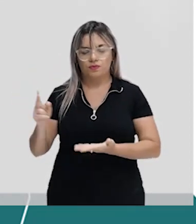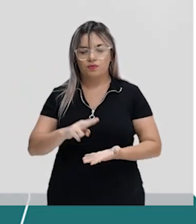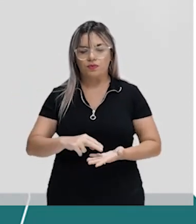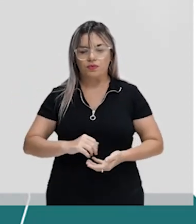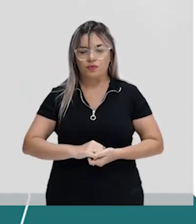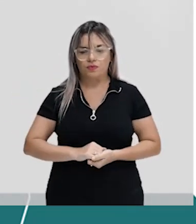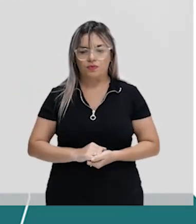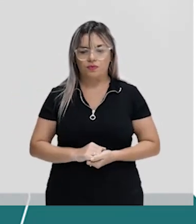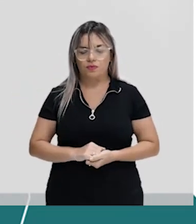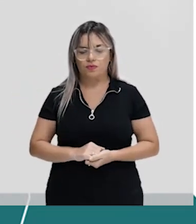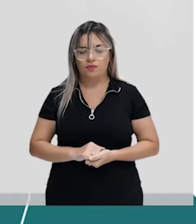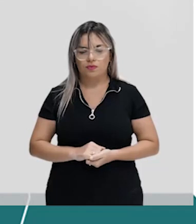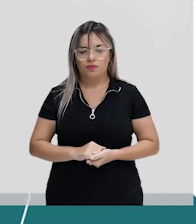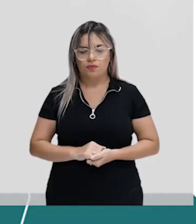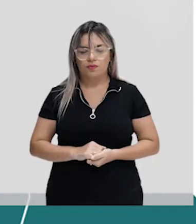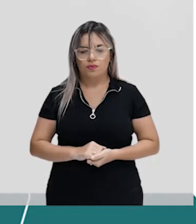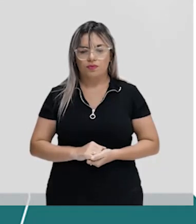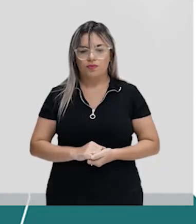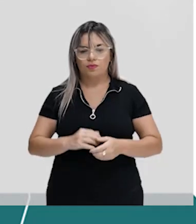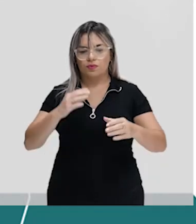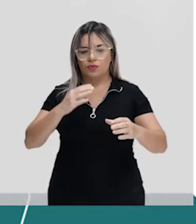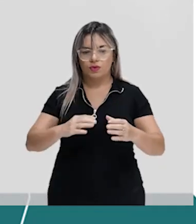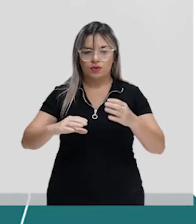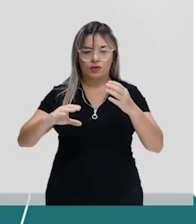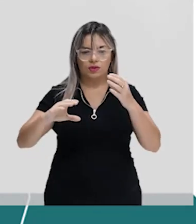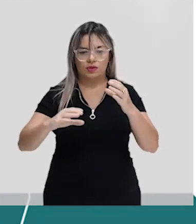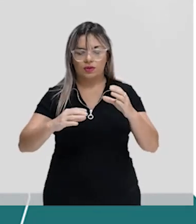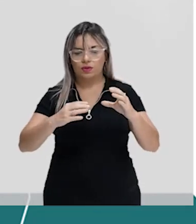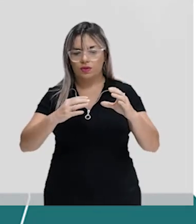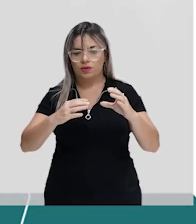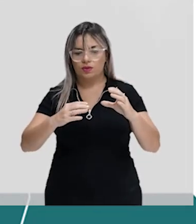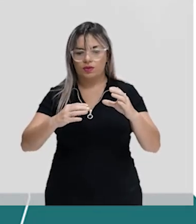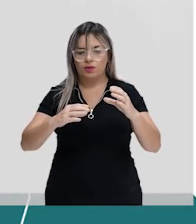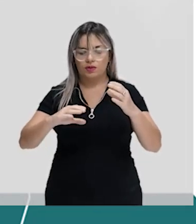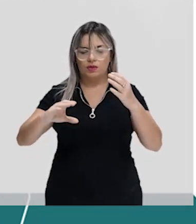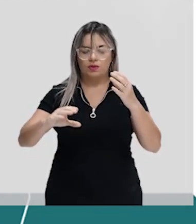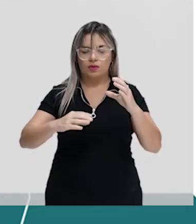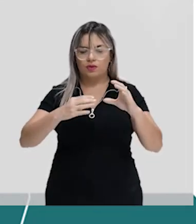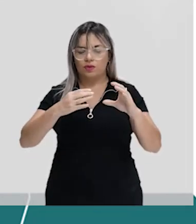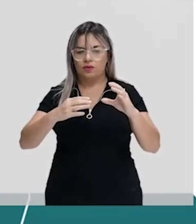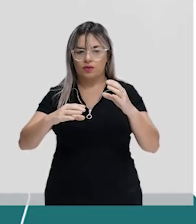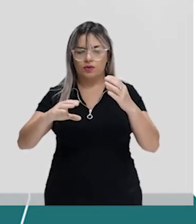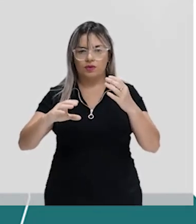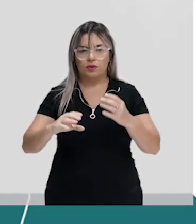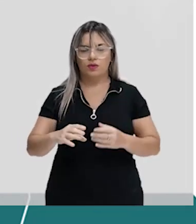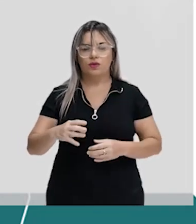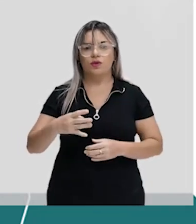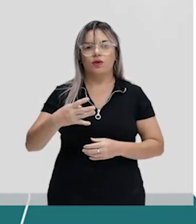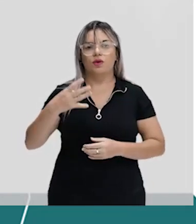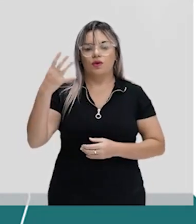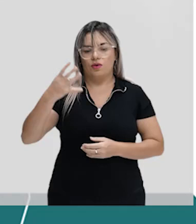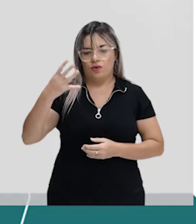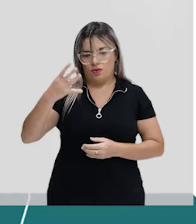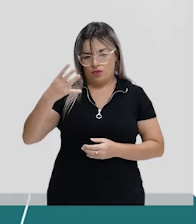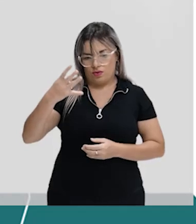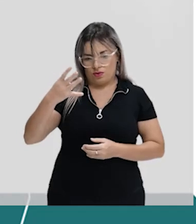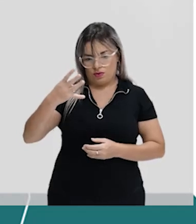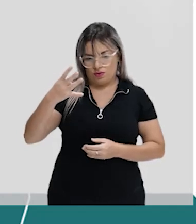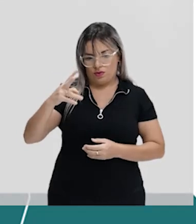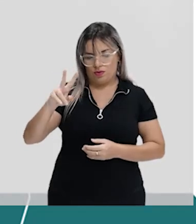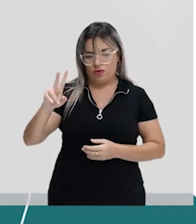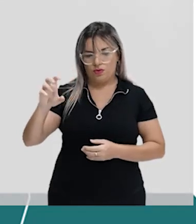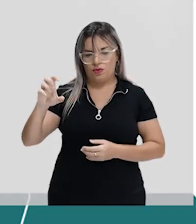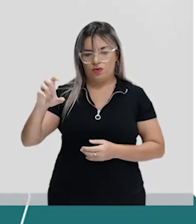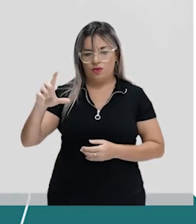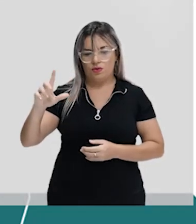crueldades neles experimentas. Isso aqui é o canto quinto, o quarto, aliás, do velho Restelo de Os Lusíadas, que eu